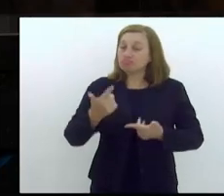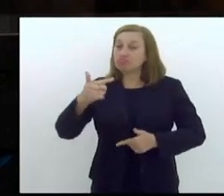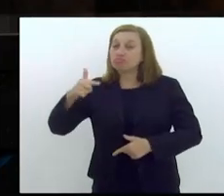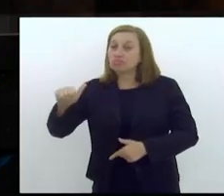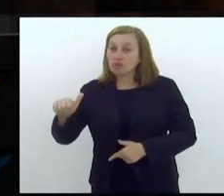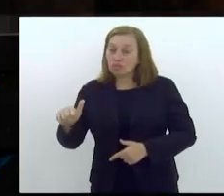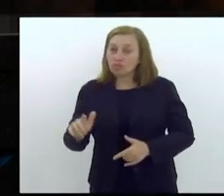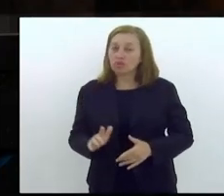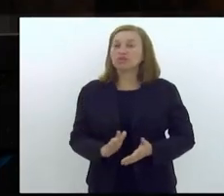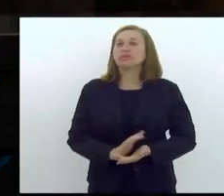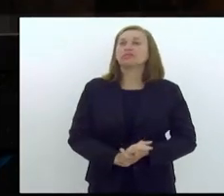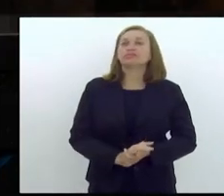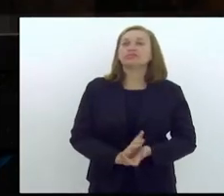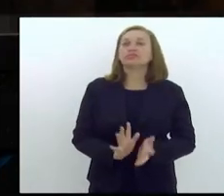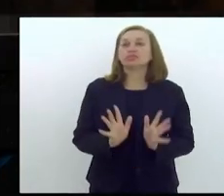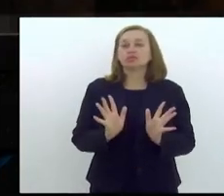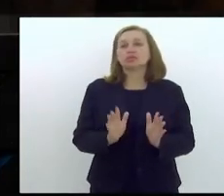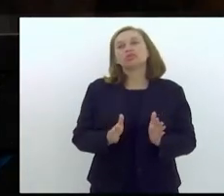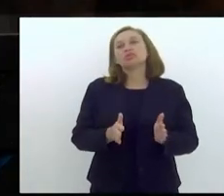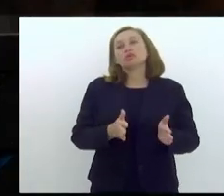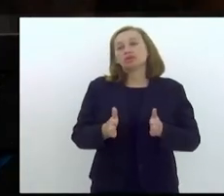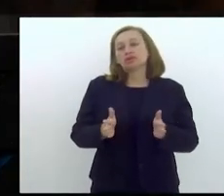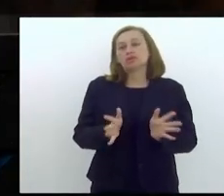do expediente final assistir